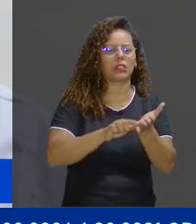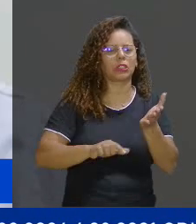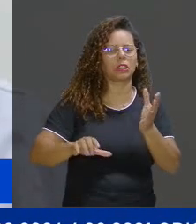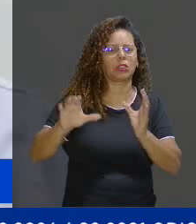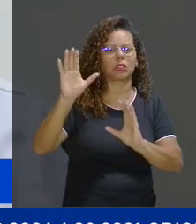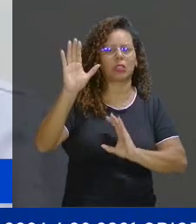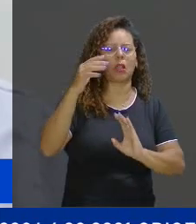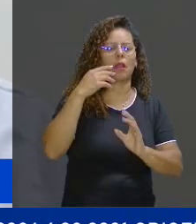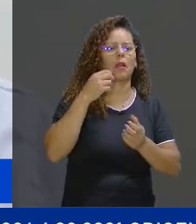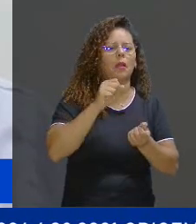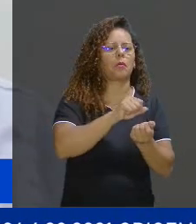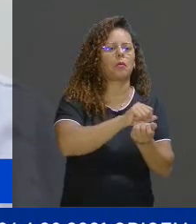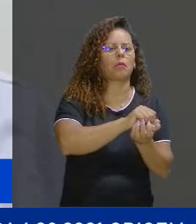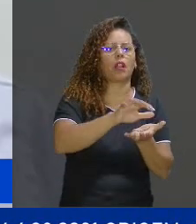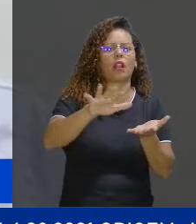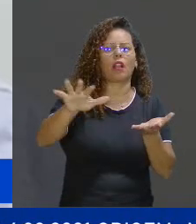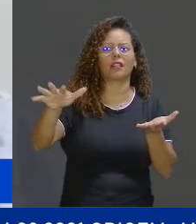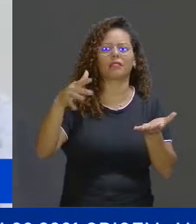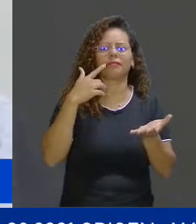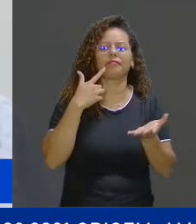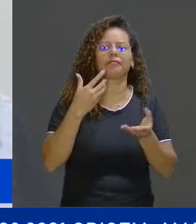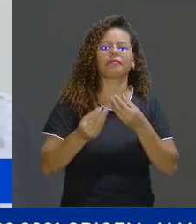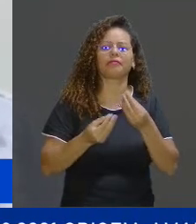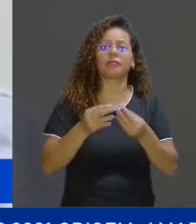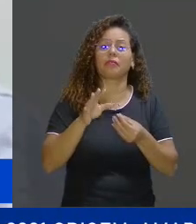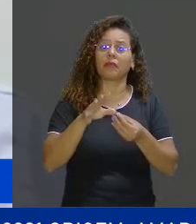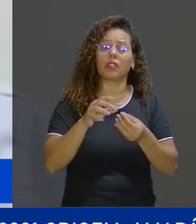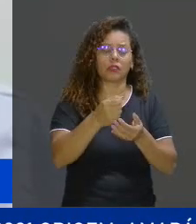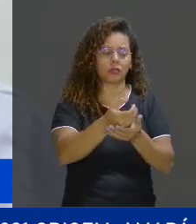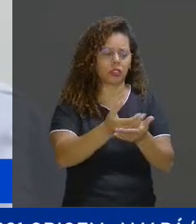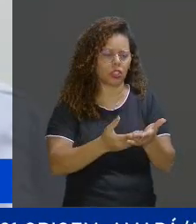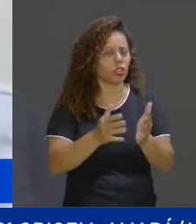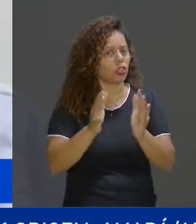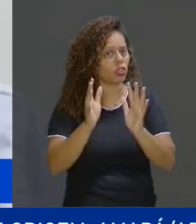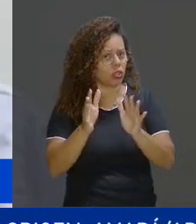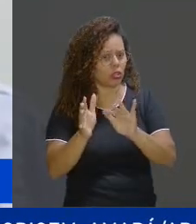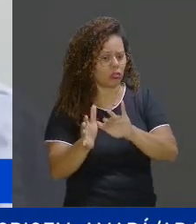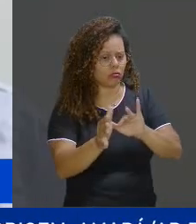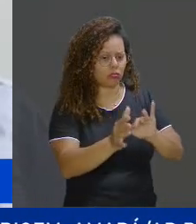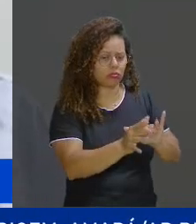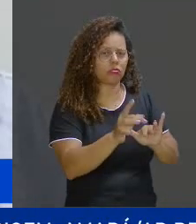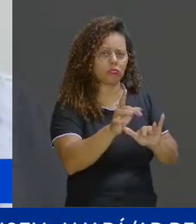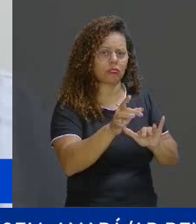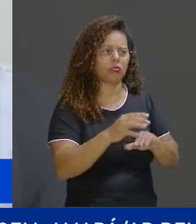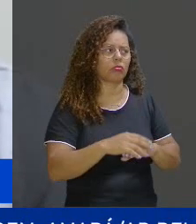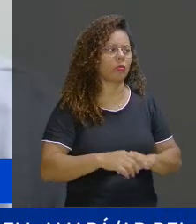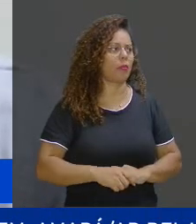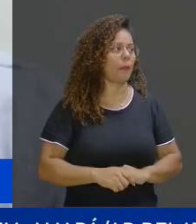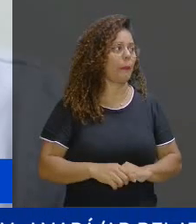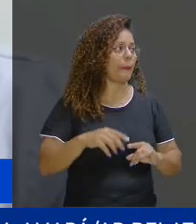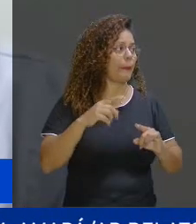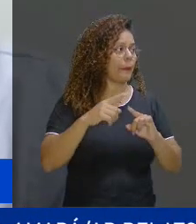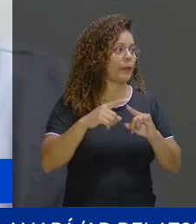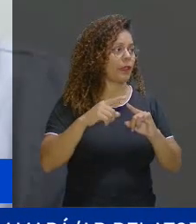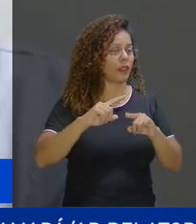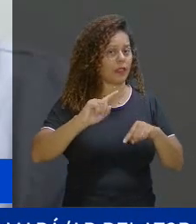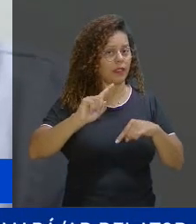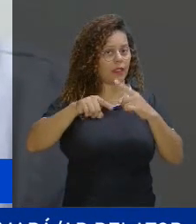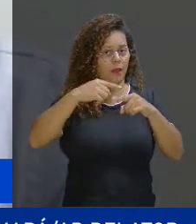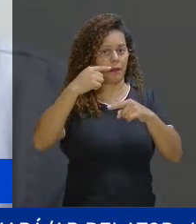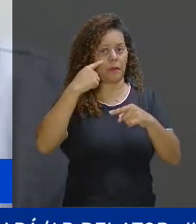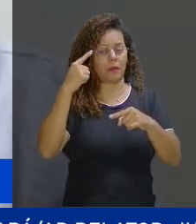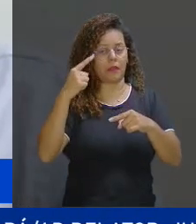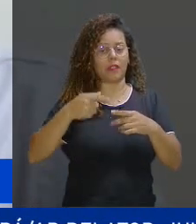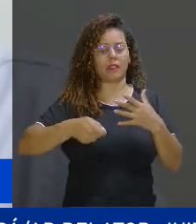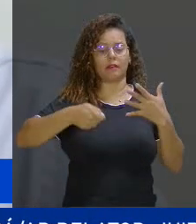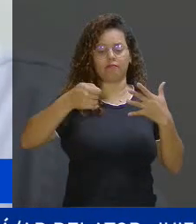nariz afilado e tem barba escalada curta, castanho escuro. Traje a blusa social branca. Logo após veio a sentença